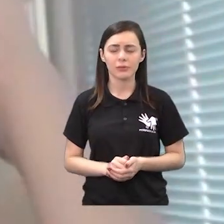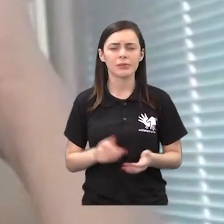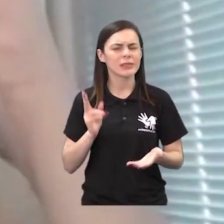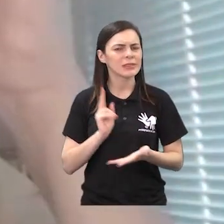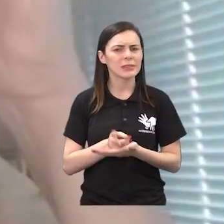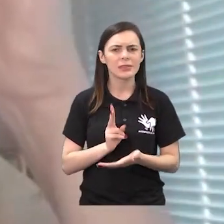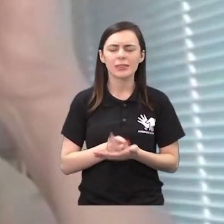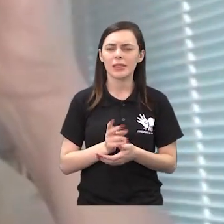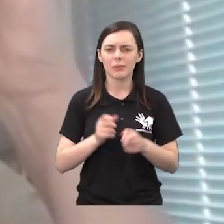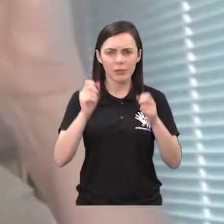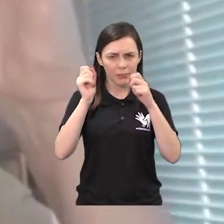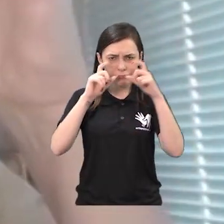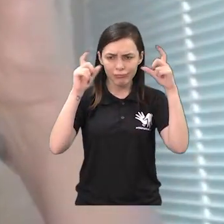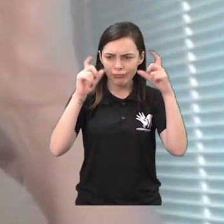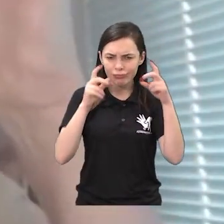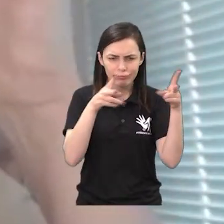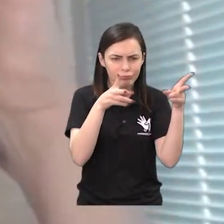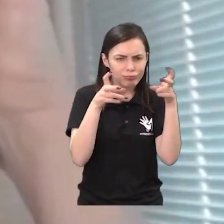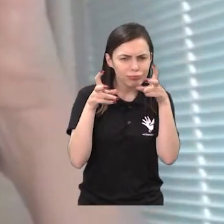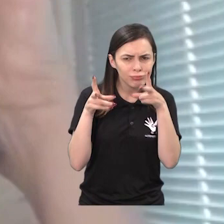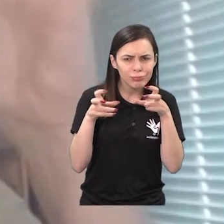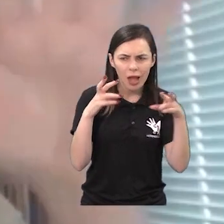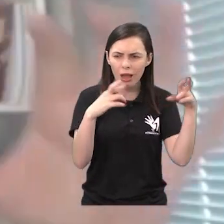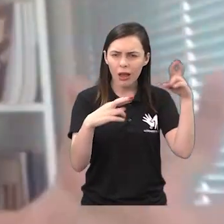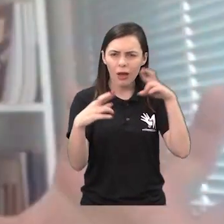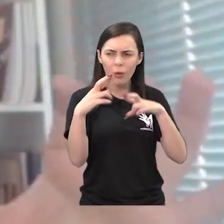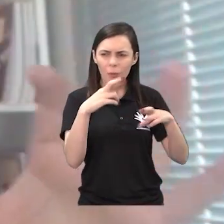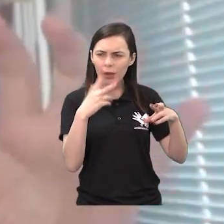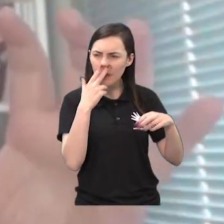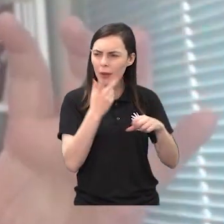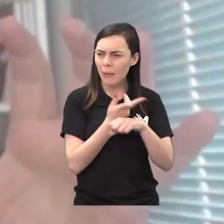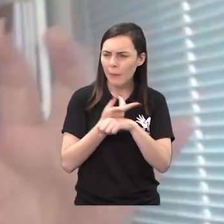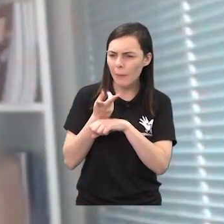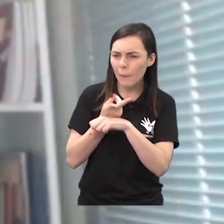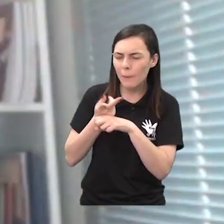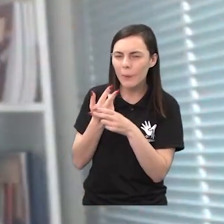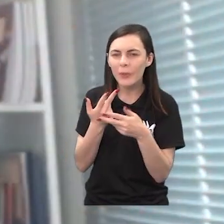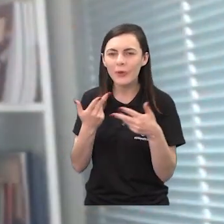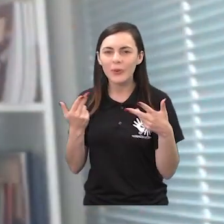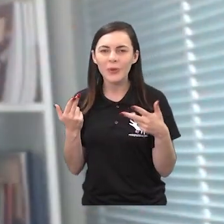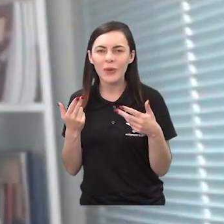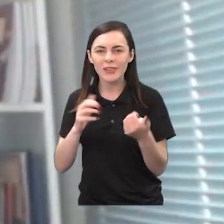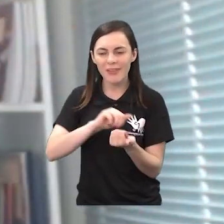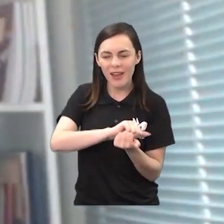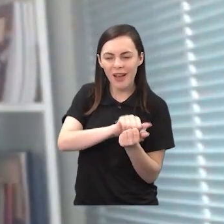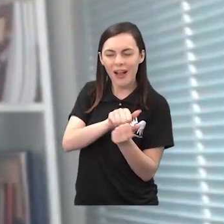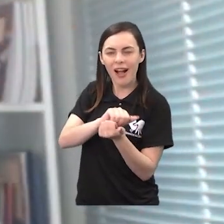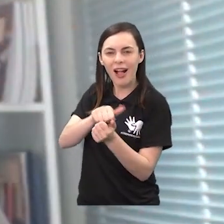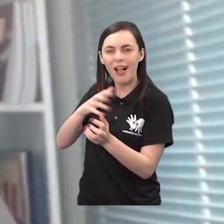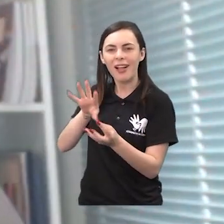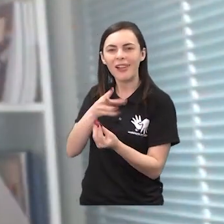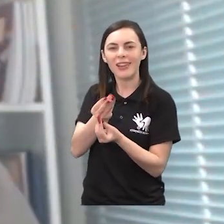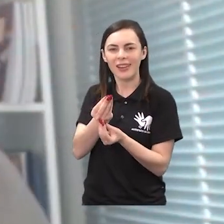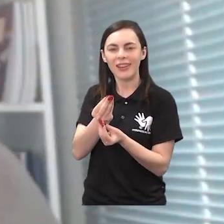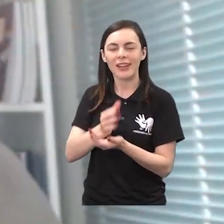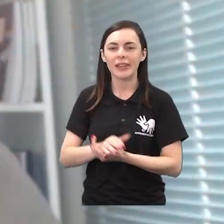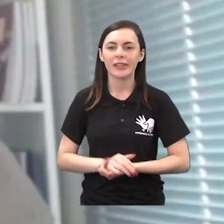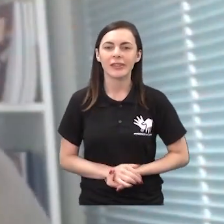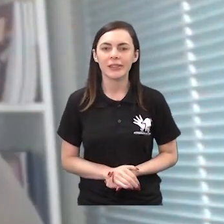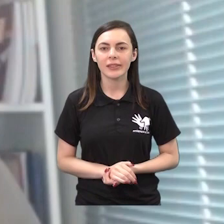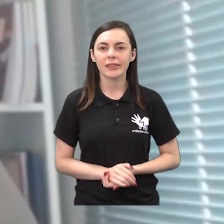de olhos sempre atento, enxergando, vendo tudo, procurando coisas para transformar em